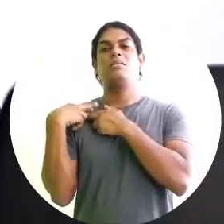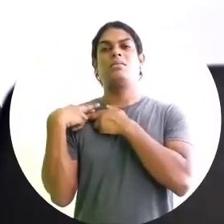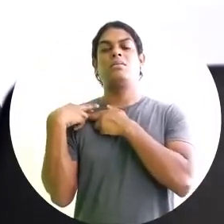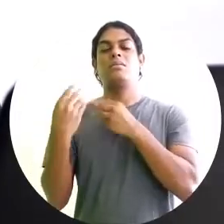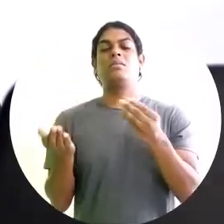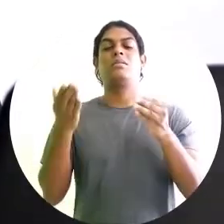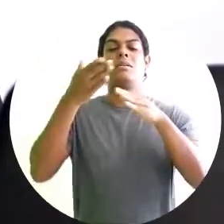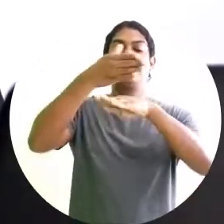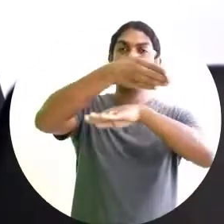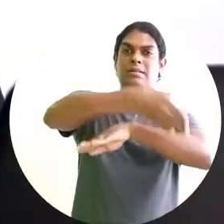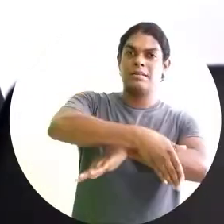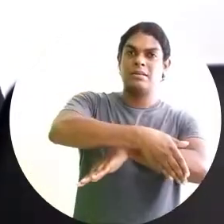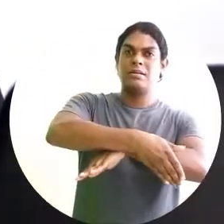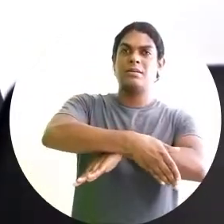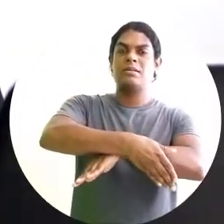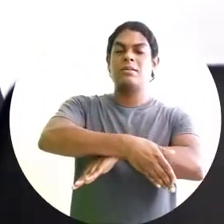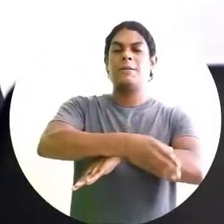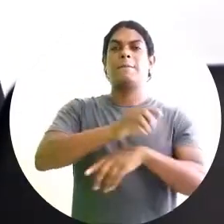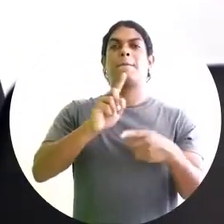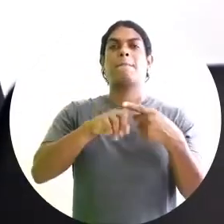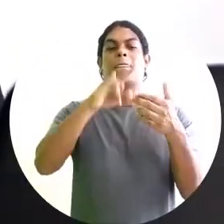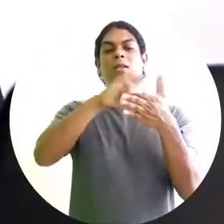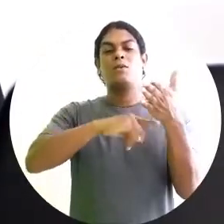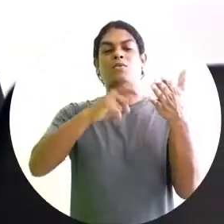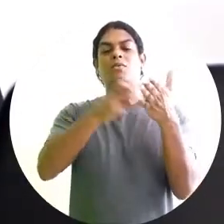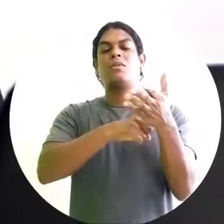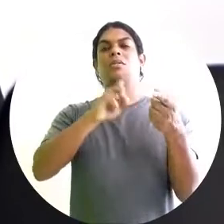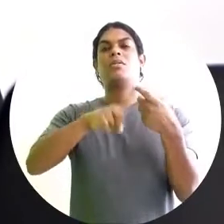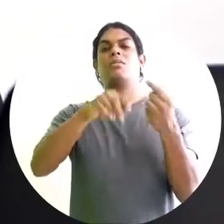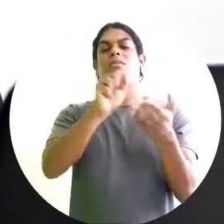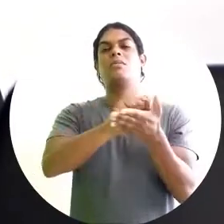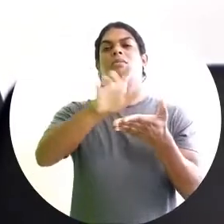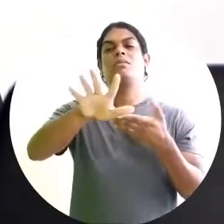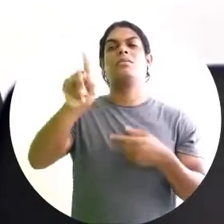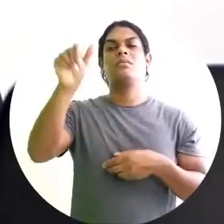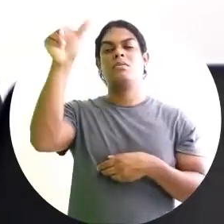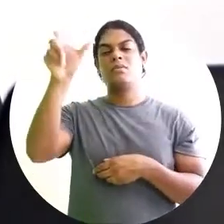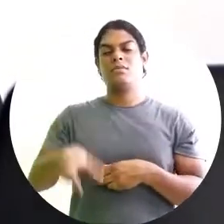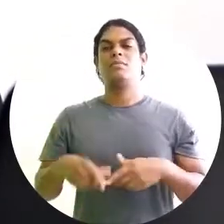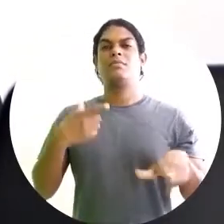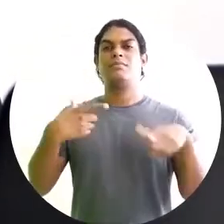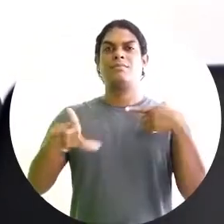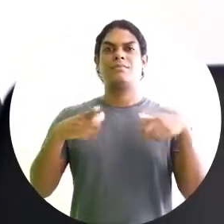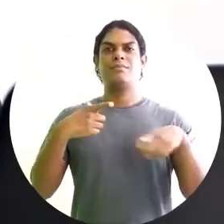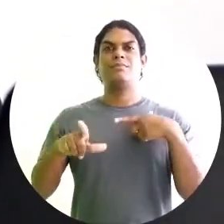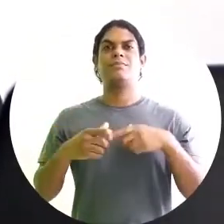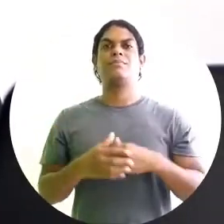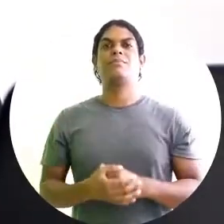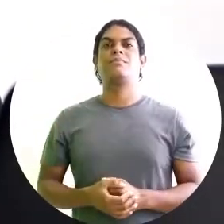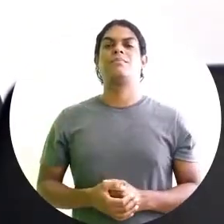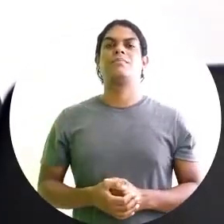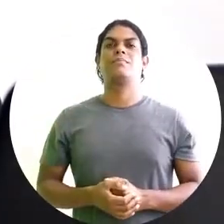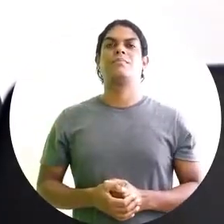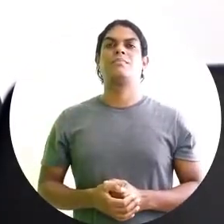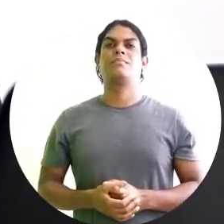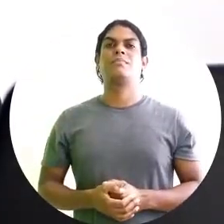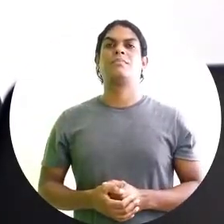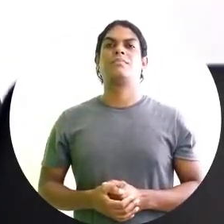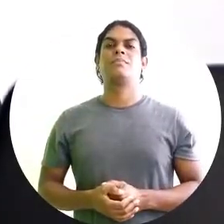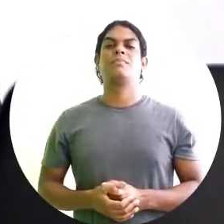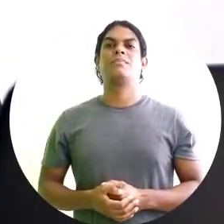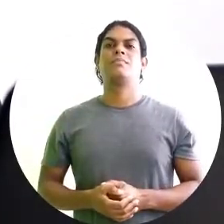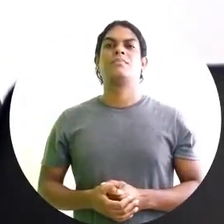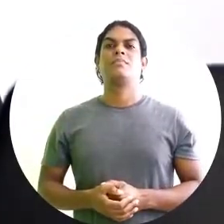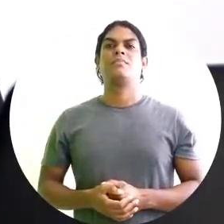certo? Outro ponto é que sempre analisar a robotização é como fator fundamental na linha de produção.